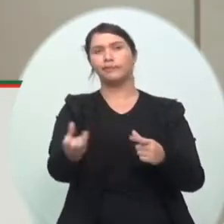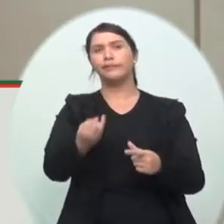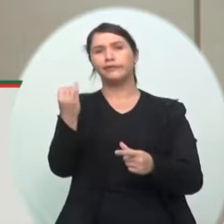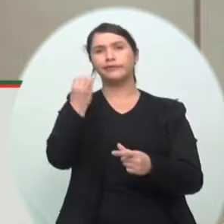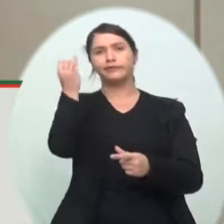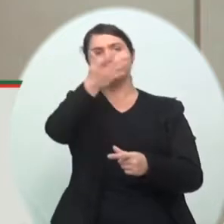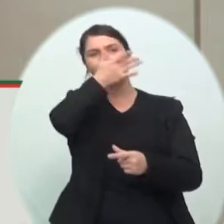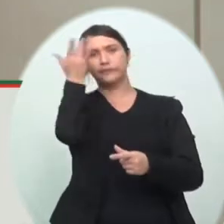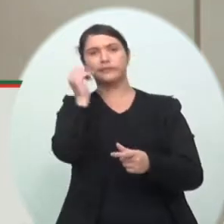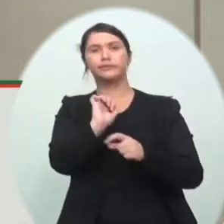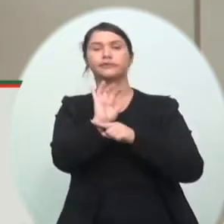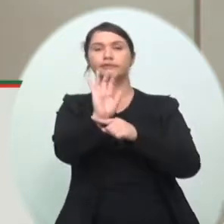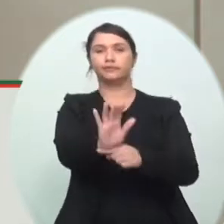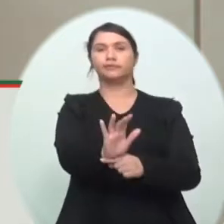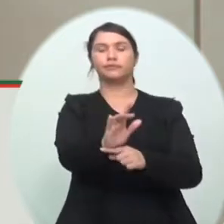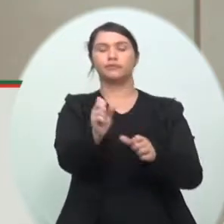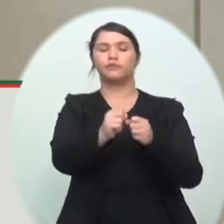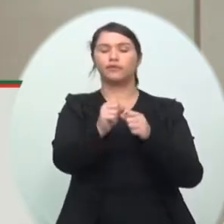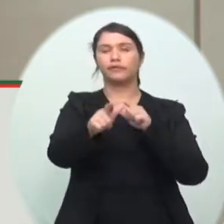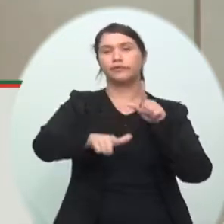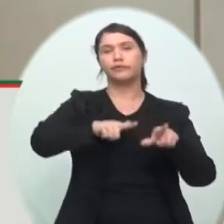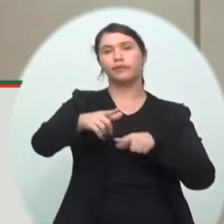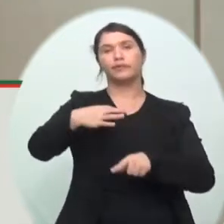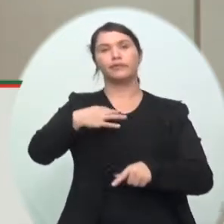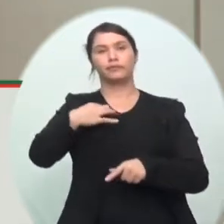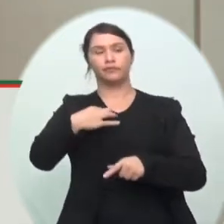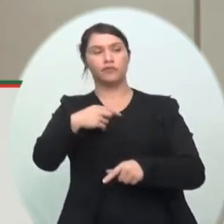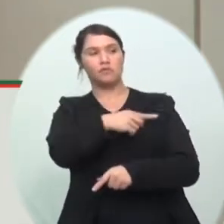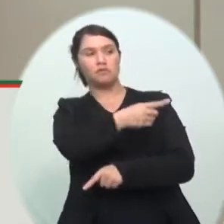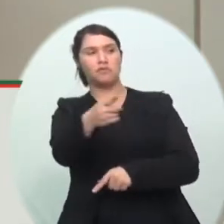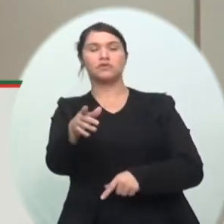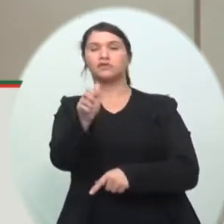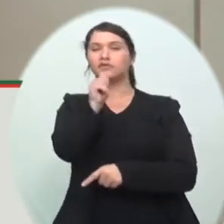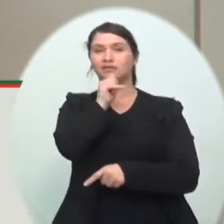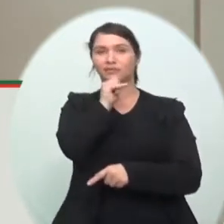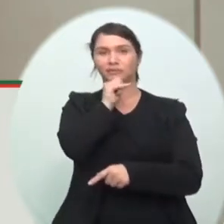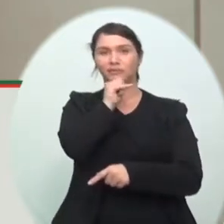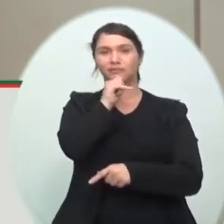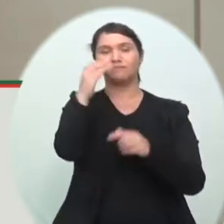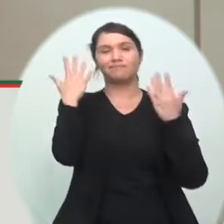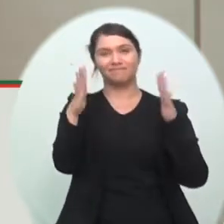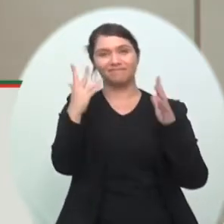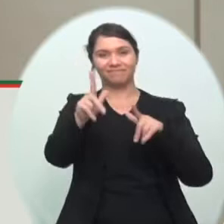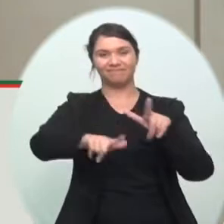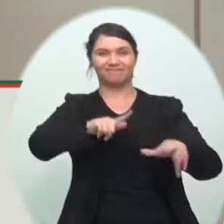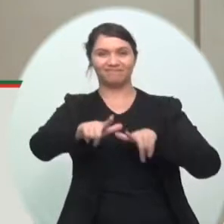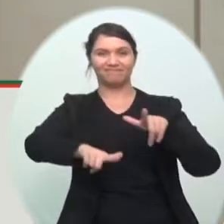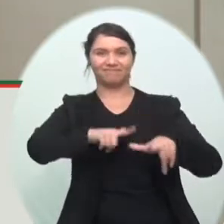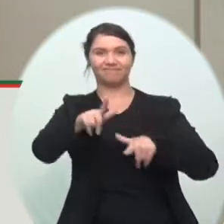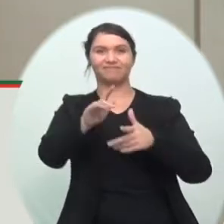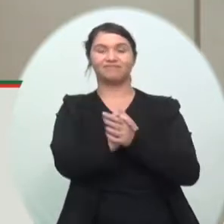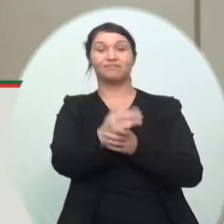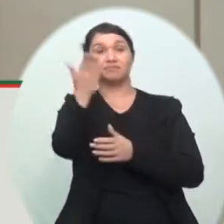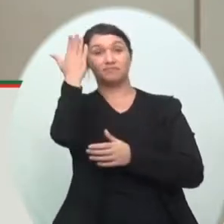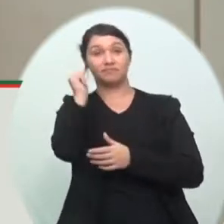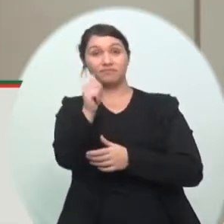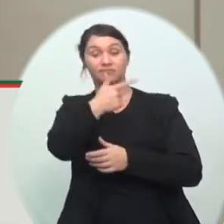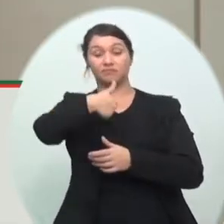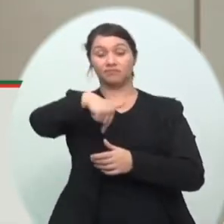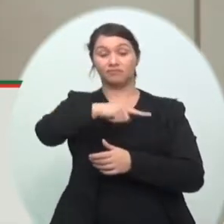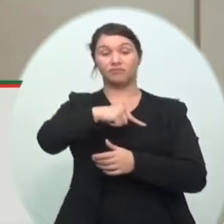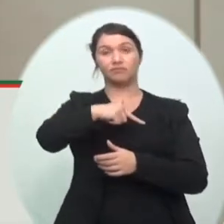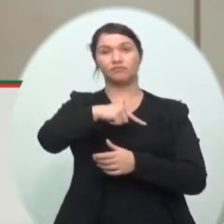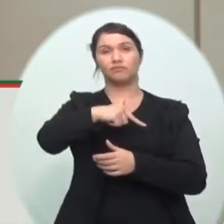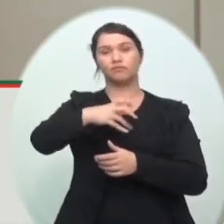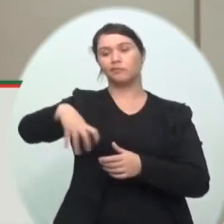faz esse trabalho. E vocês são exemplos. Parabéns pelo trabalho de vocês. Sei que a nossa região